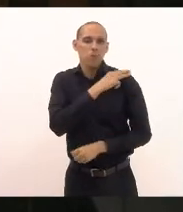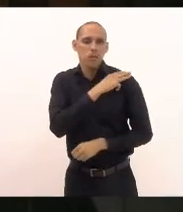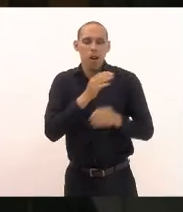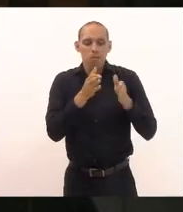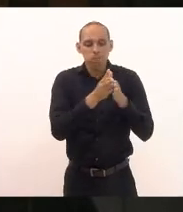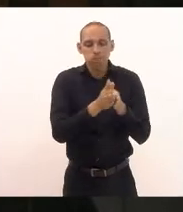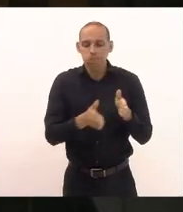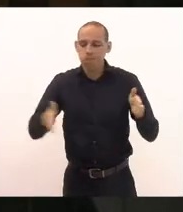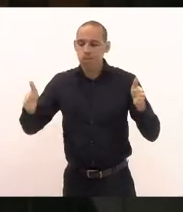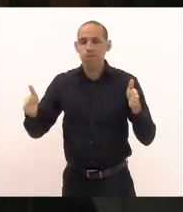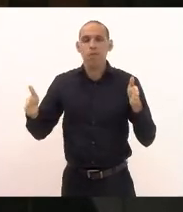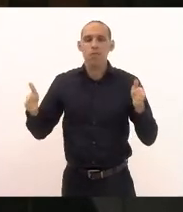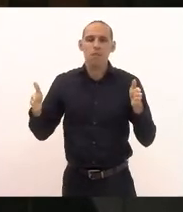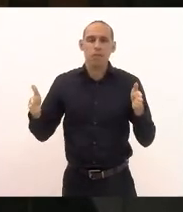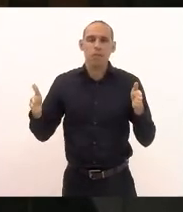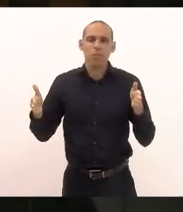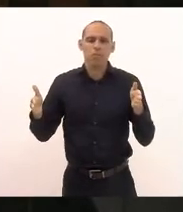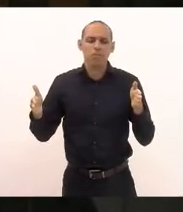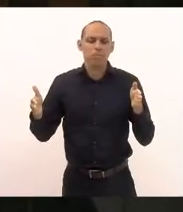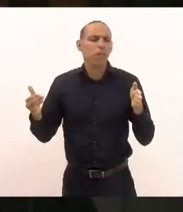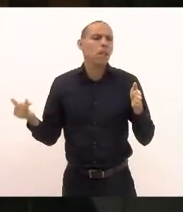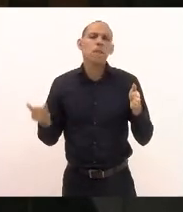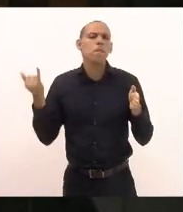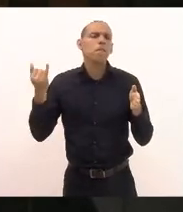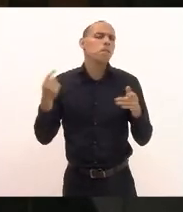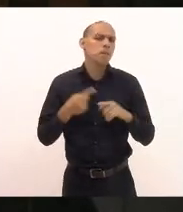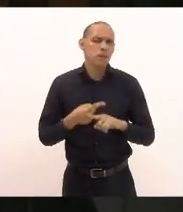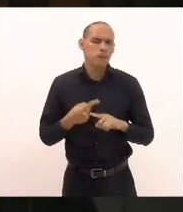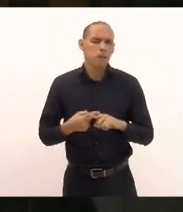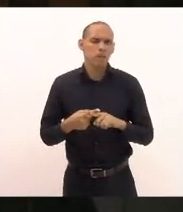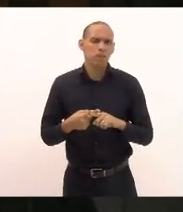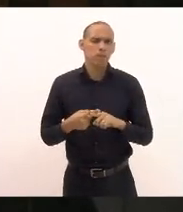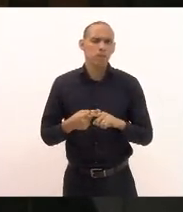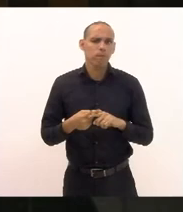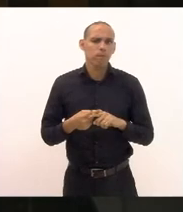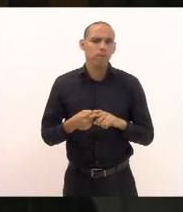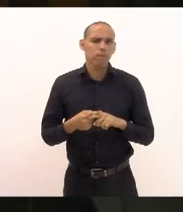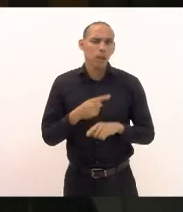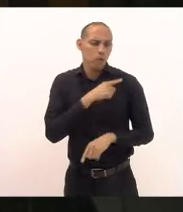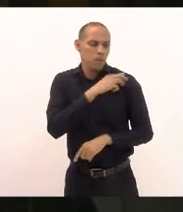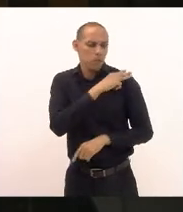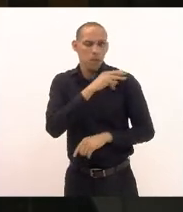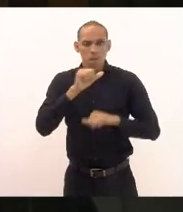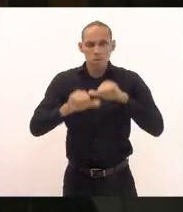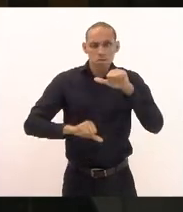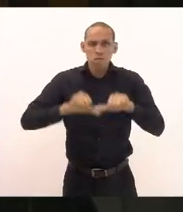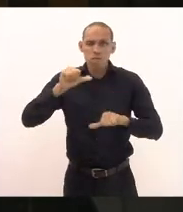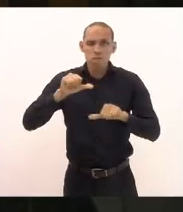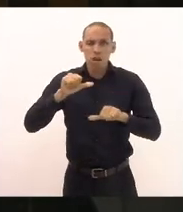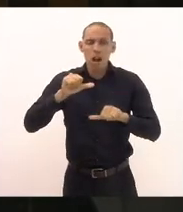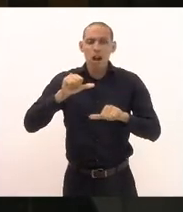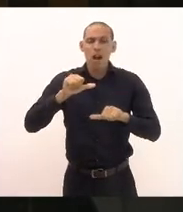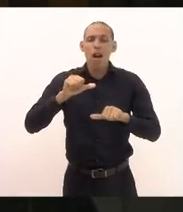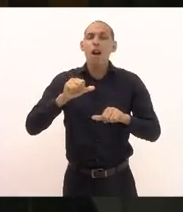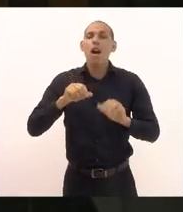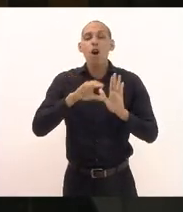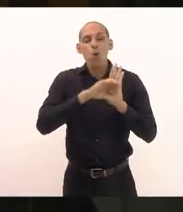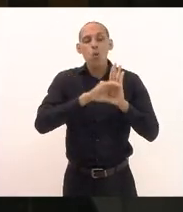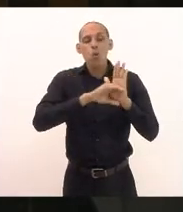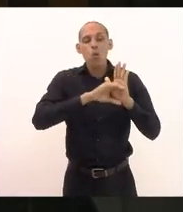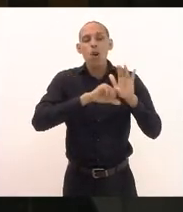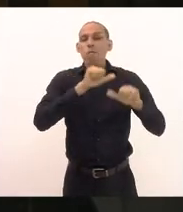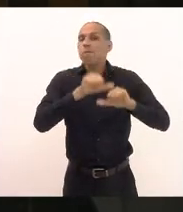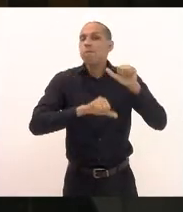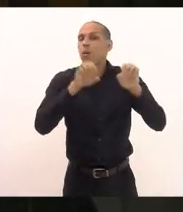Janeiro. Por que isso é fundamental? Porque a reforma do ensino médio, ela reestrutura os currículos